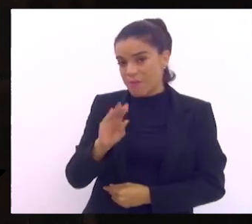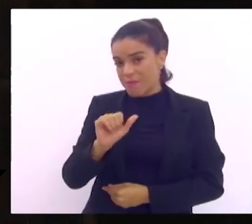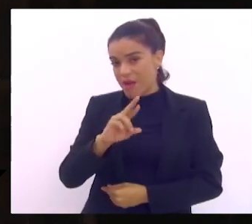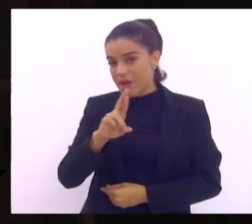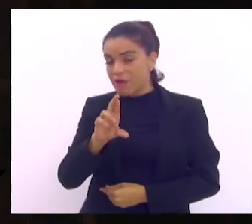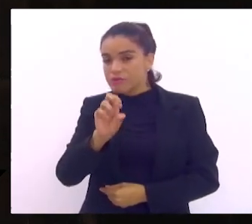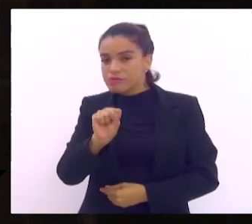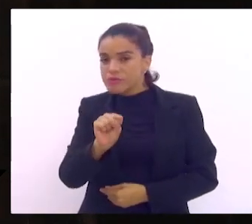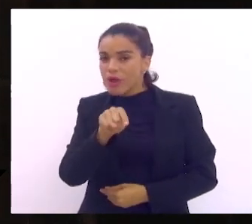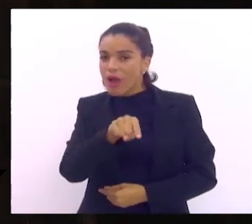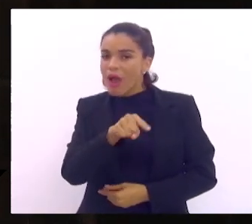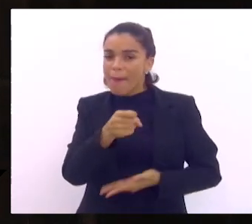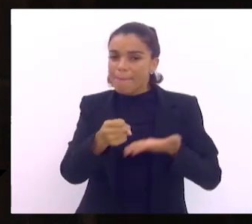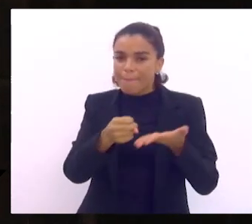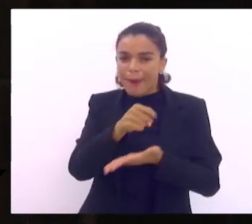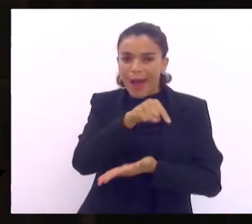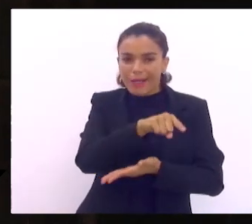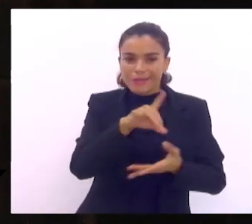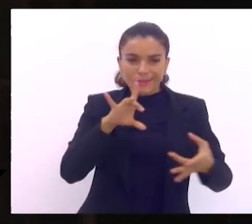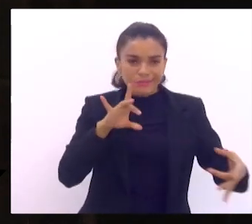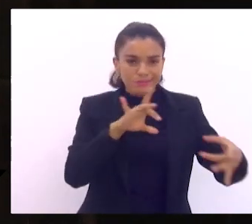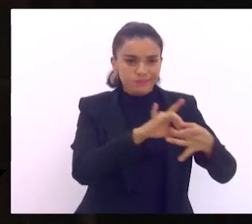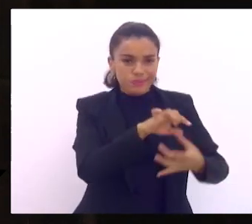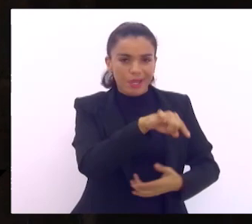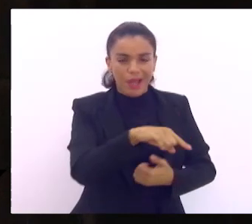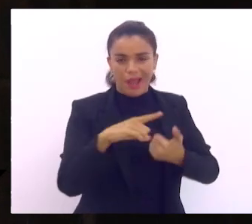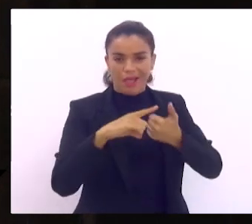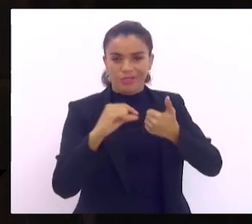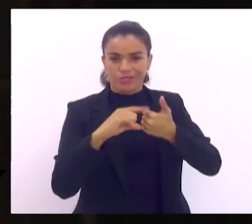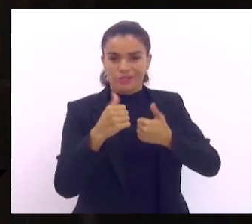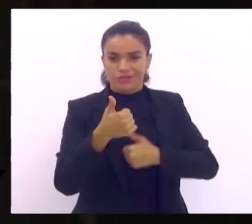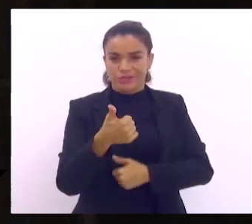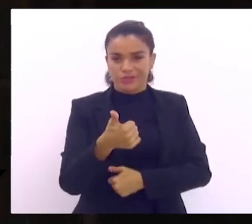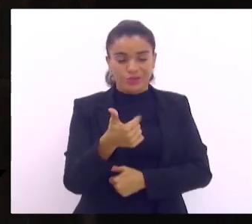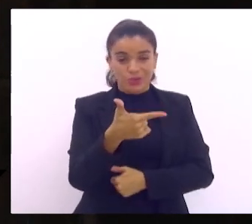nesse dispositivo constitucional no artigo 217.